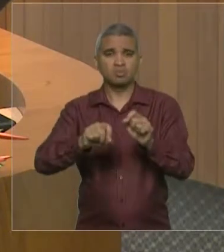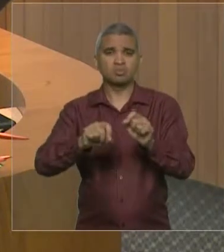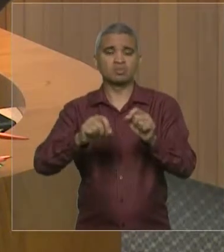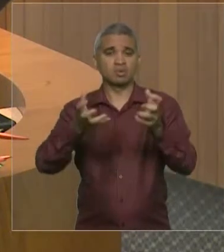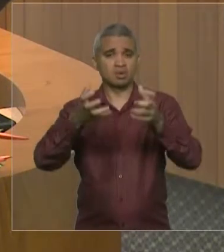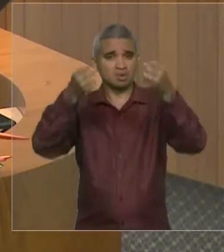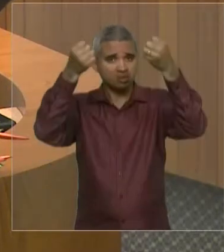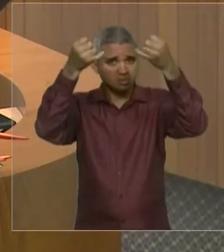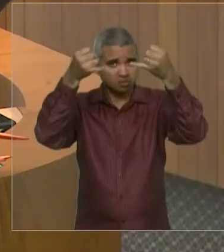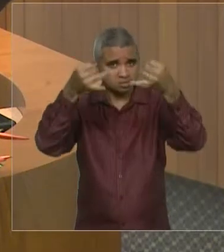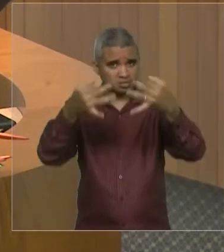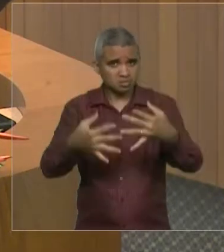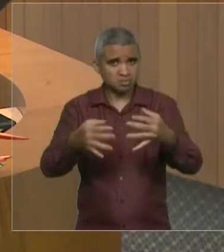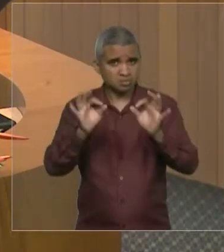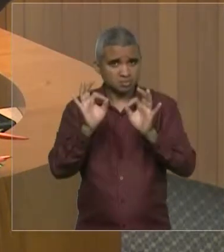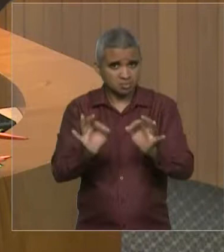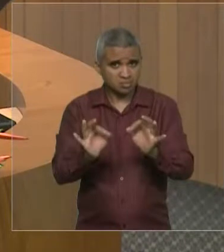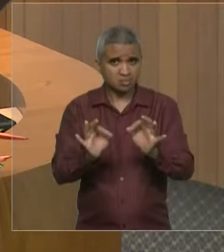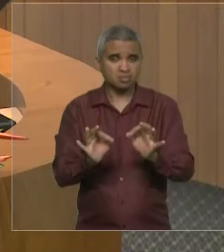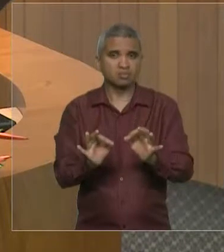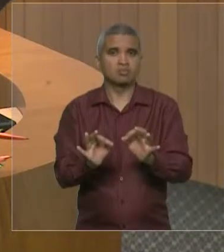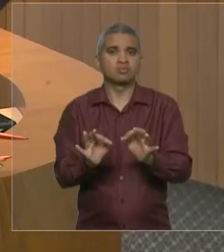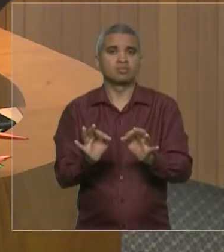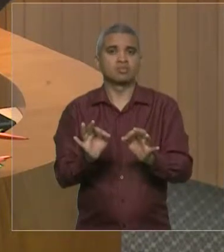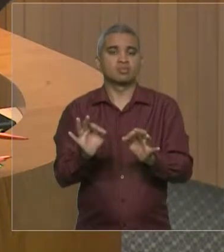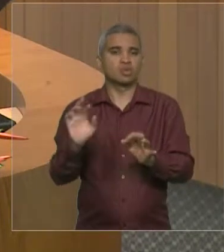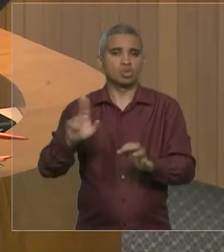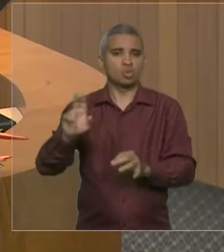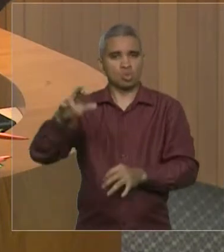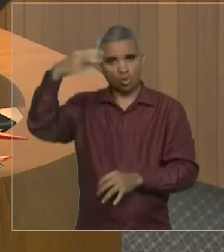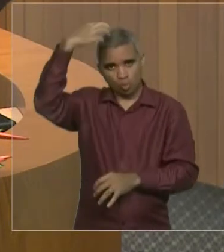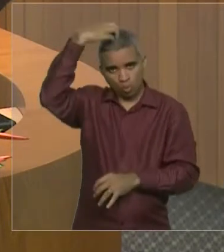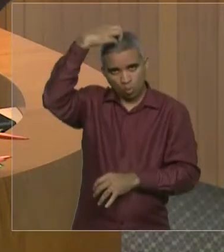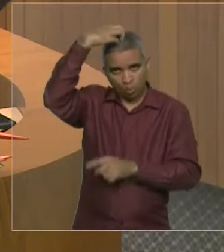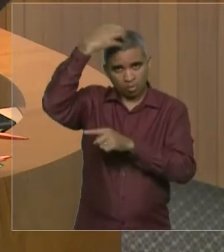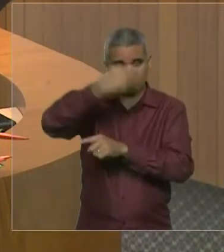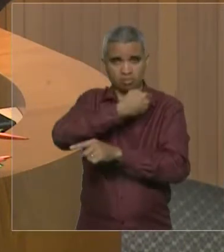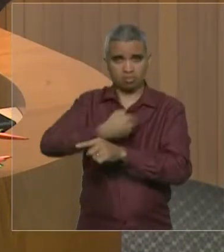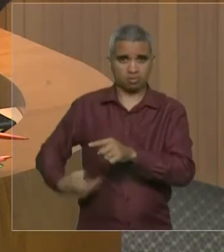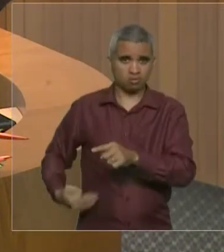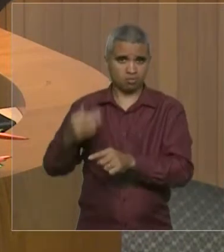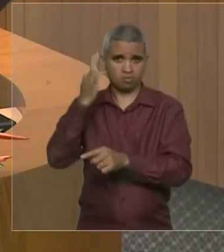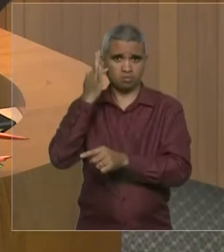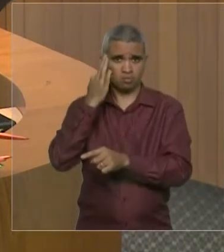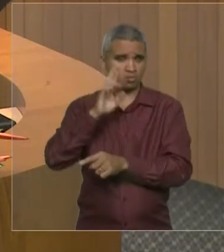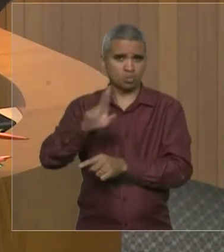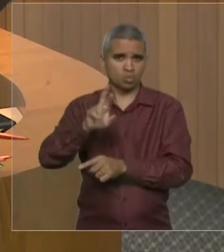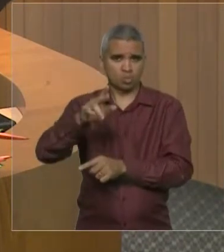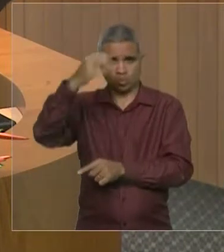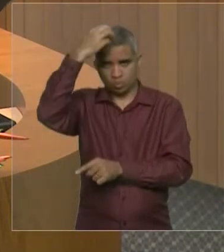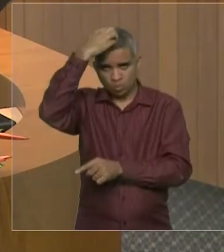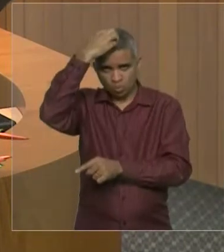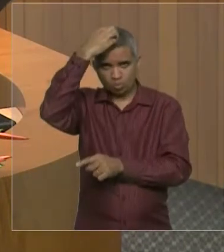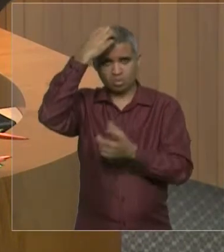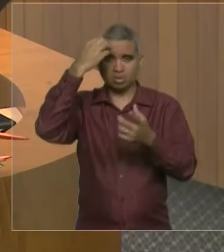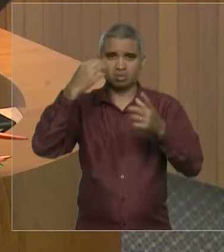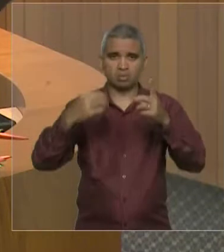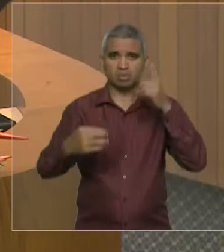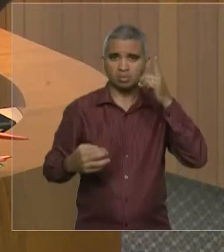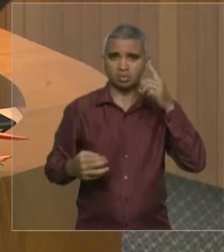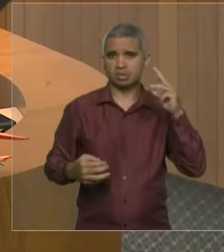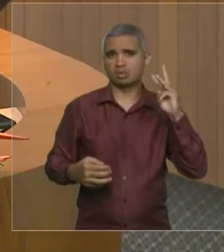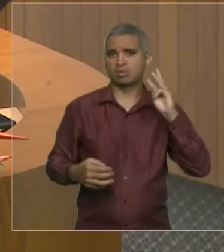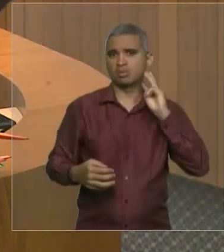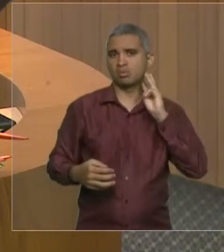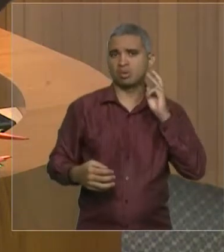coisas. Um desagravo ao governador, que foi envolvido aqui de maneira leviana, pelo colega deputado na casa, que não tem nada